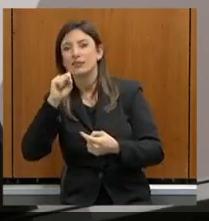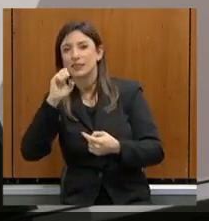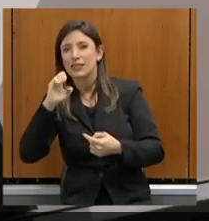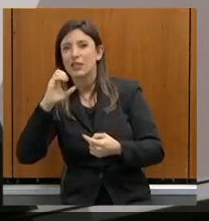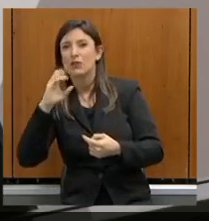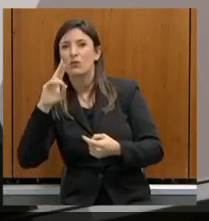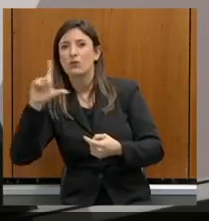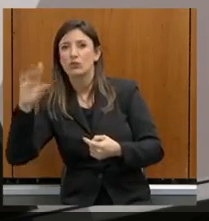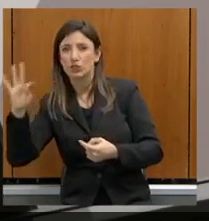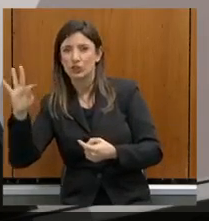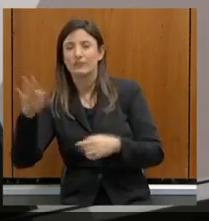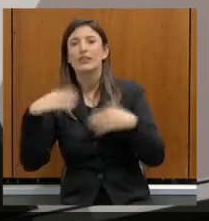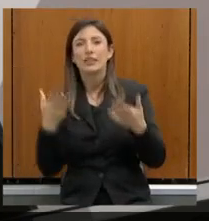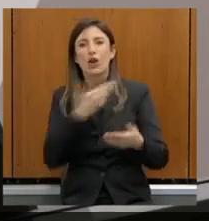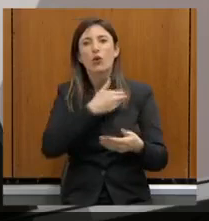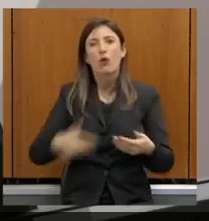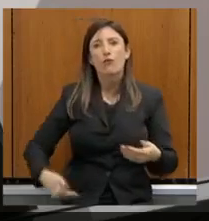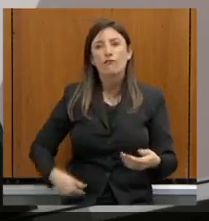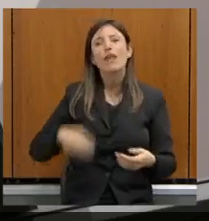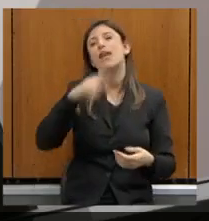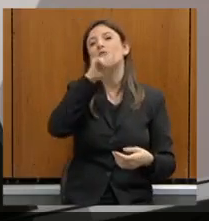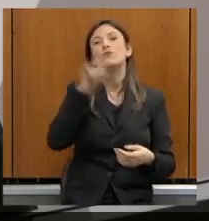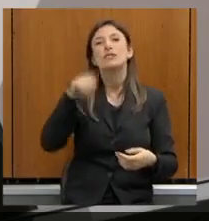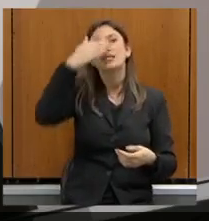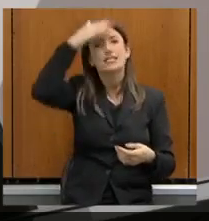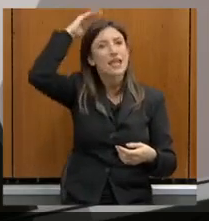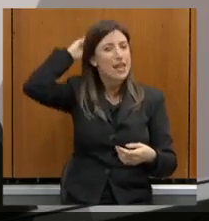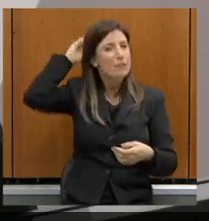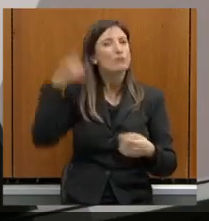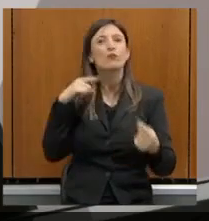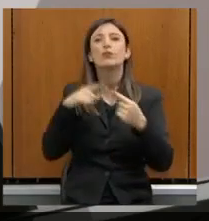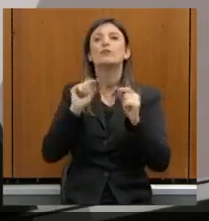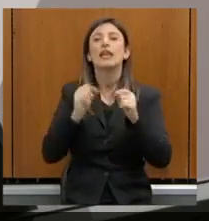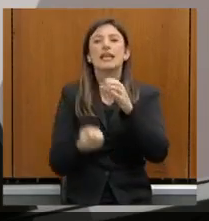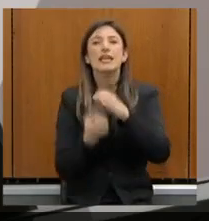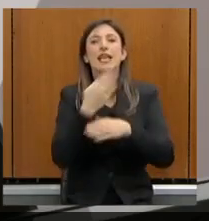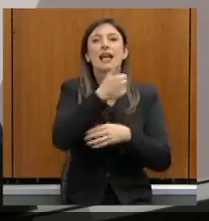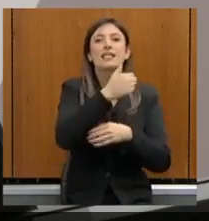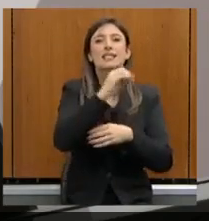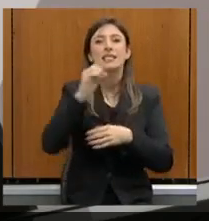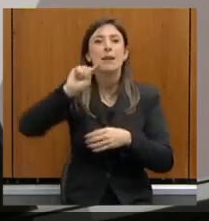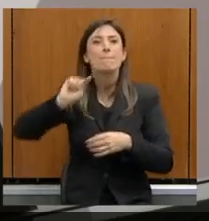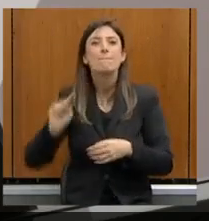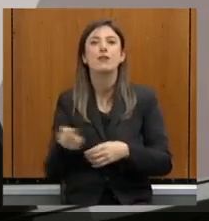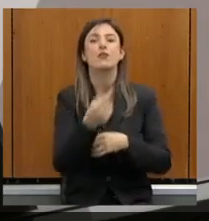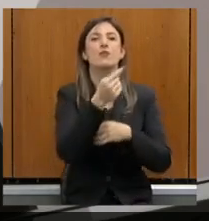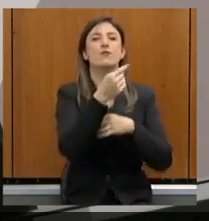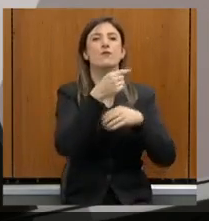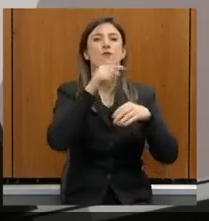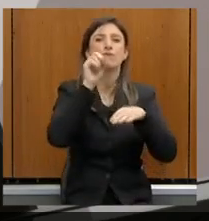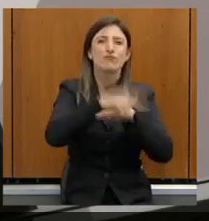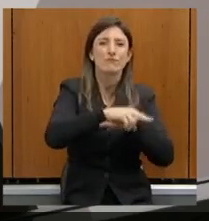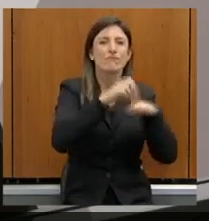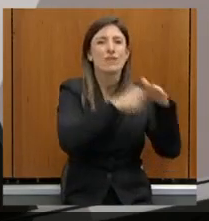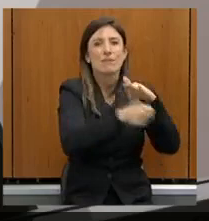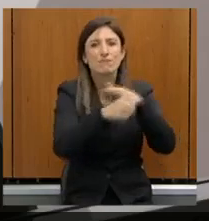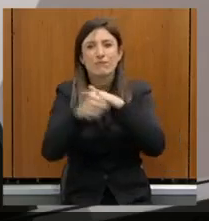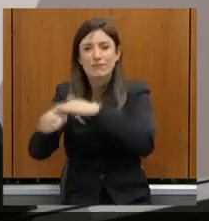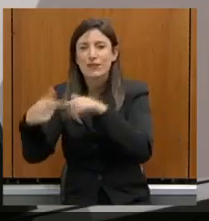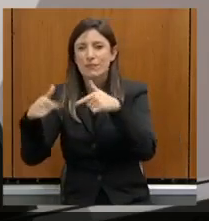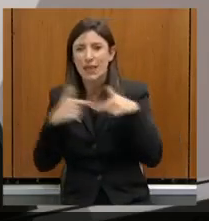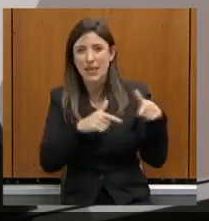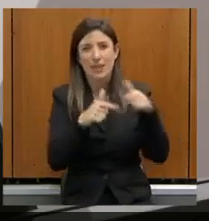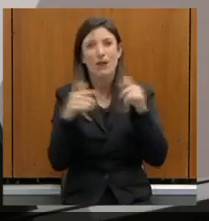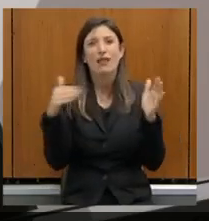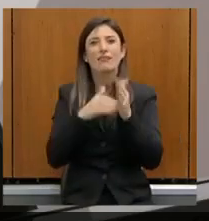mil empregos no setor de turismo até o final do ano que vem e colocar Minas